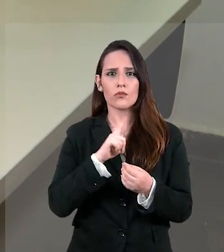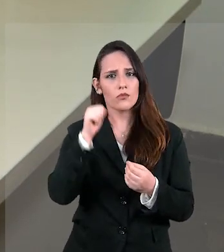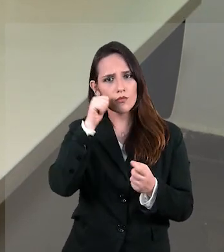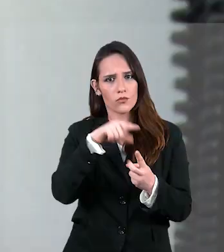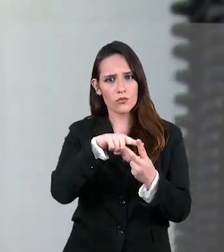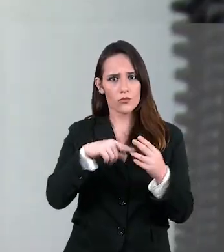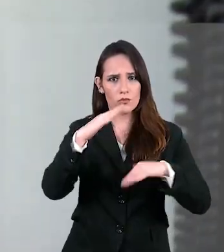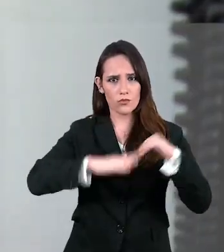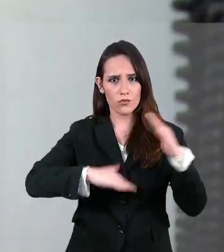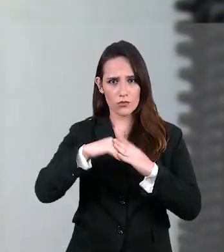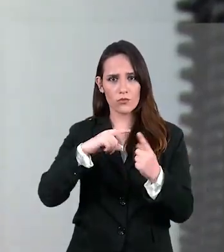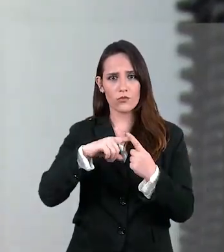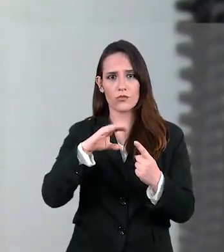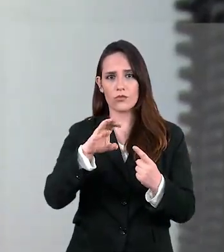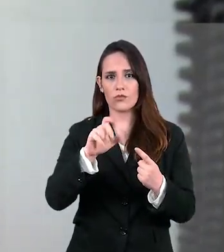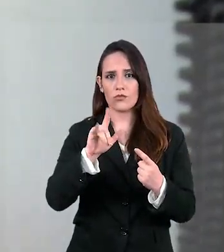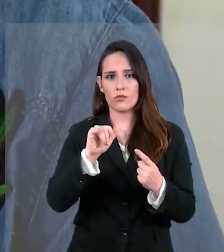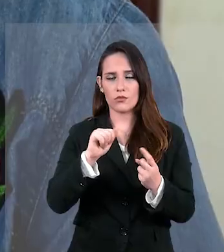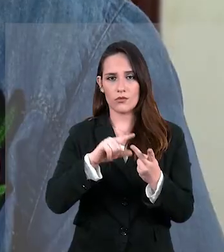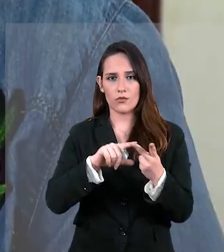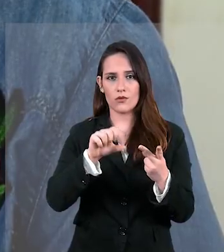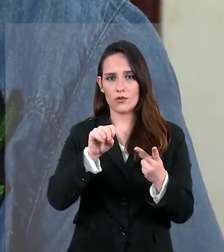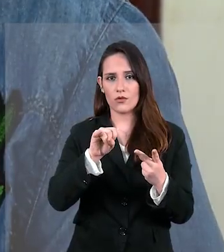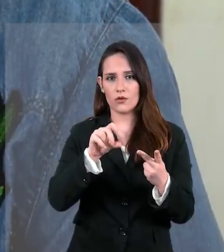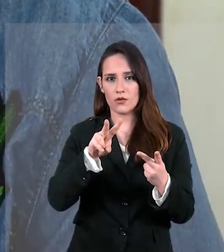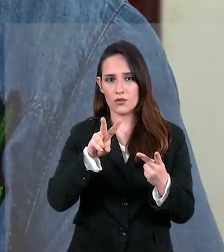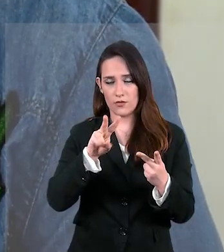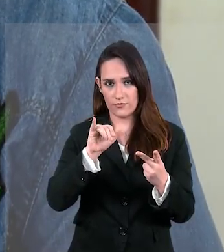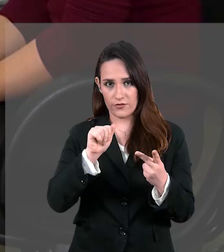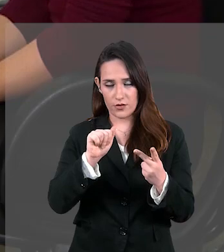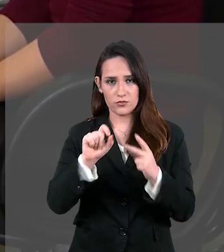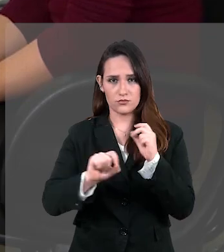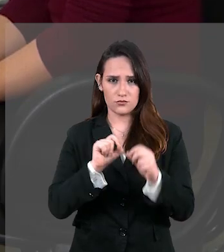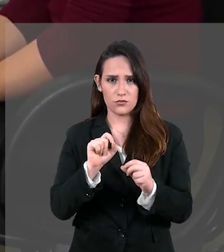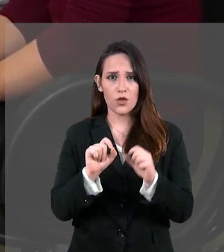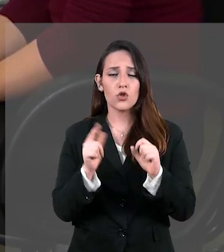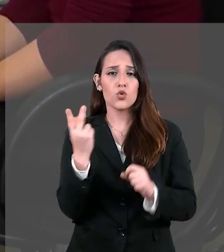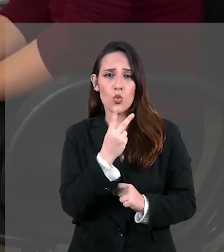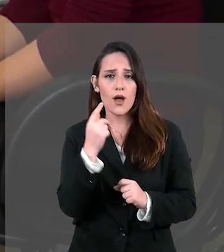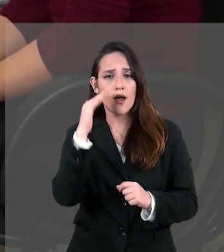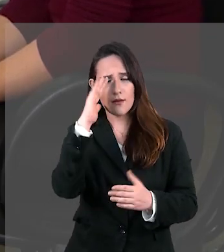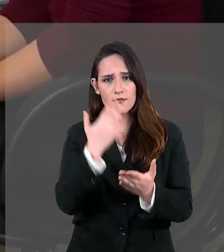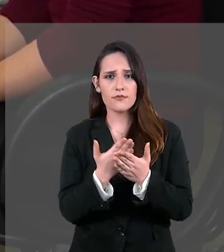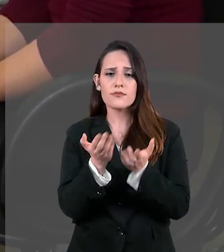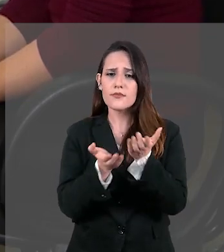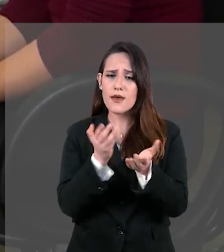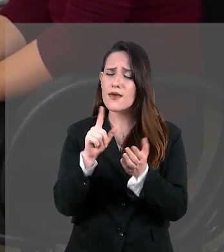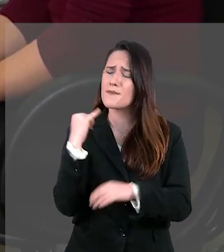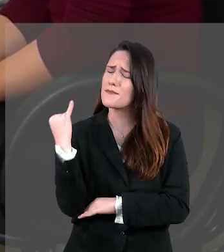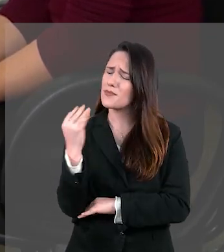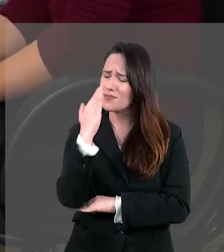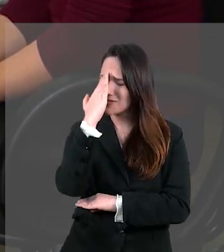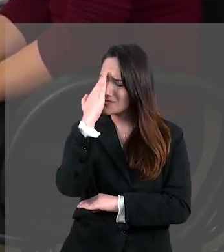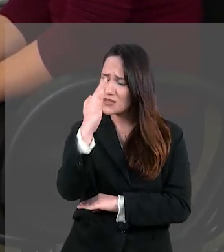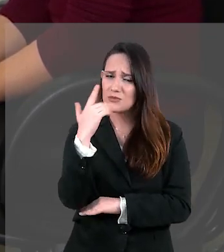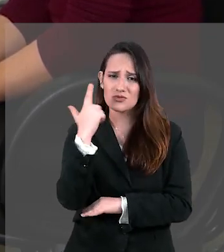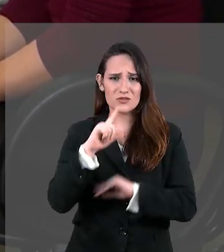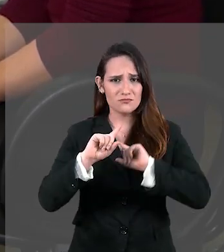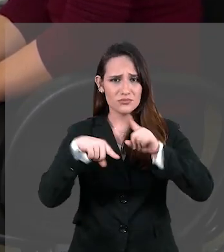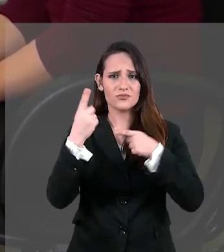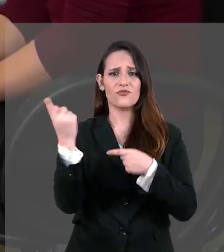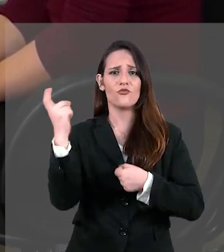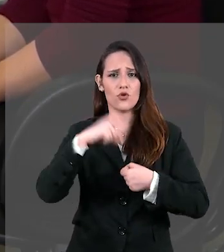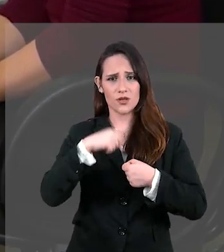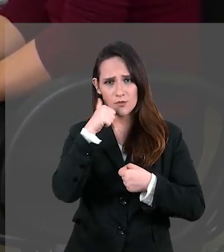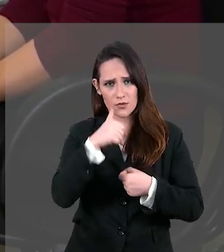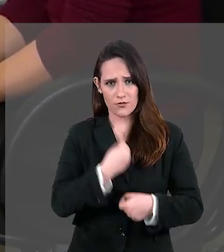com o apoio das psicólogas Célia e Silvia. Ambas as profissionais acreditam que o tratamento é fundamental no